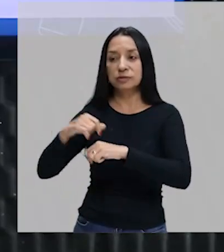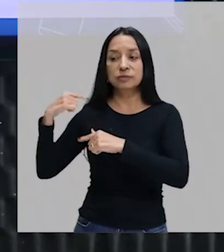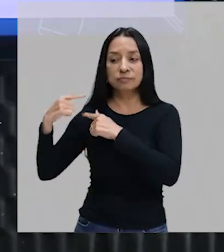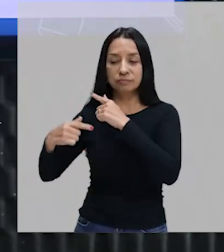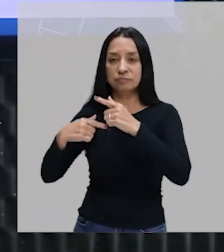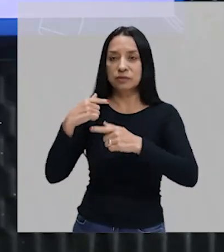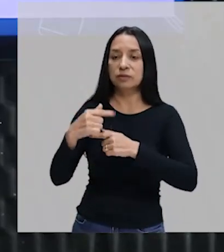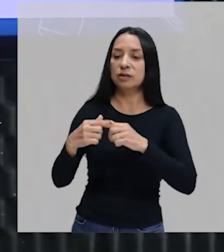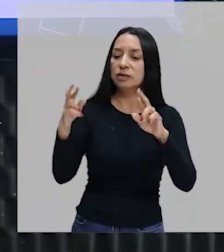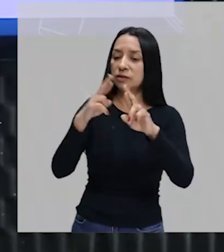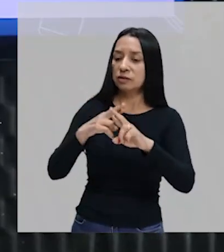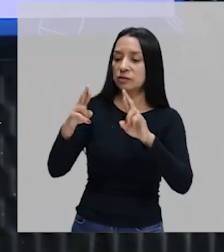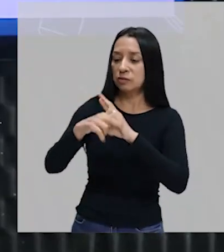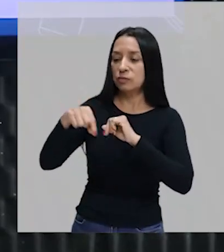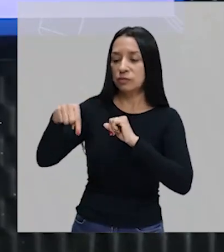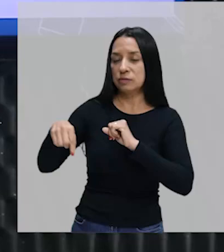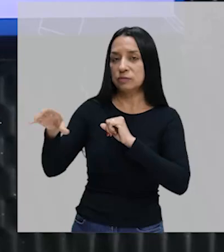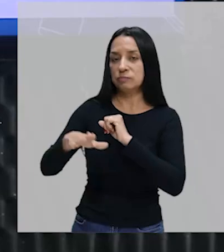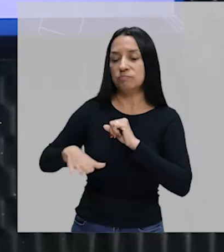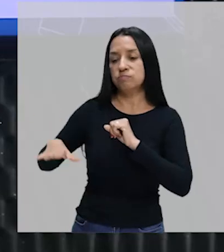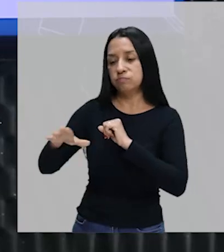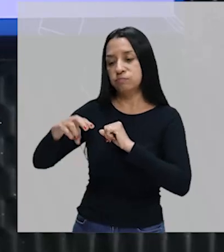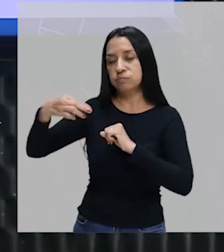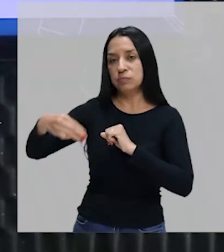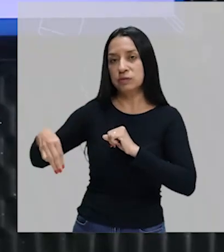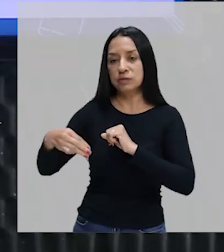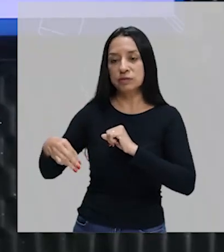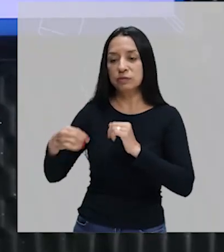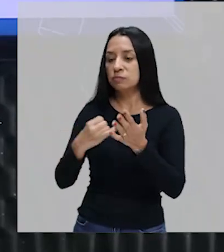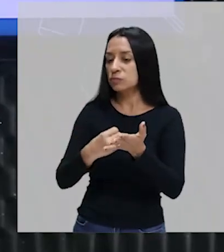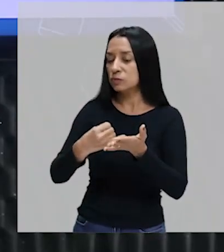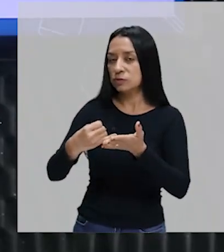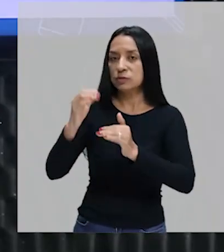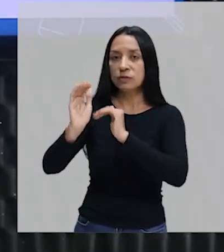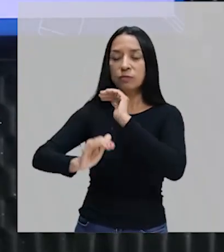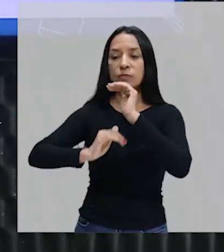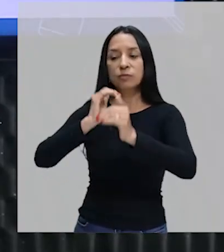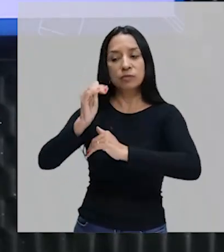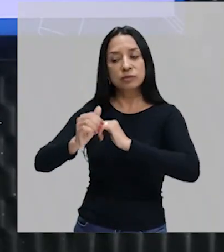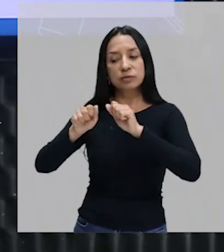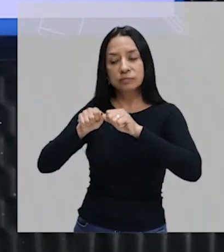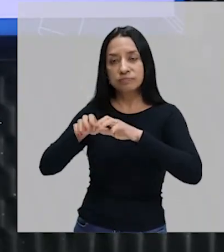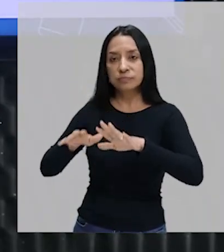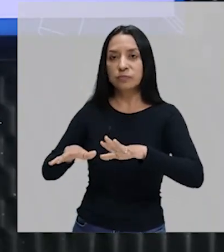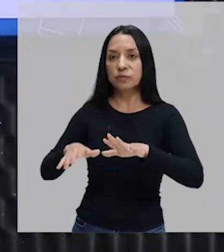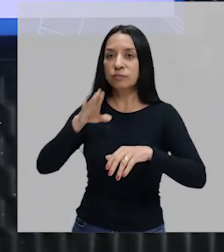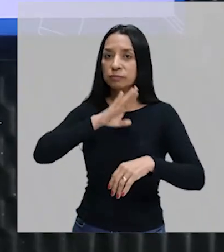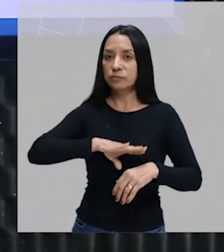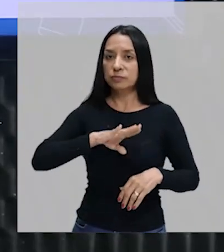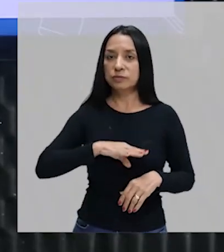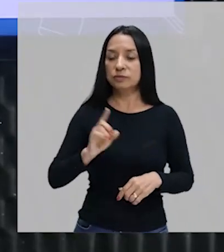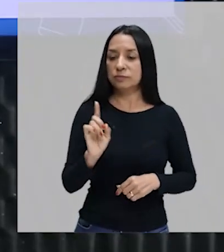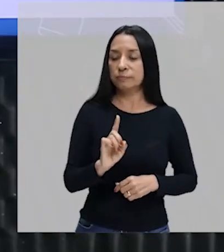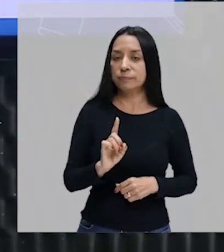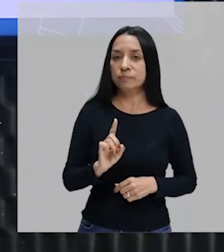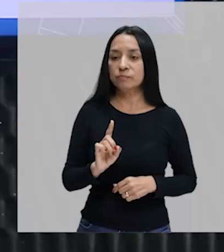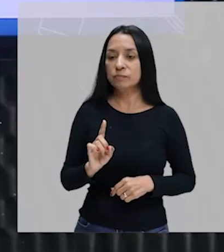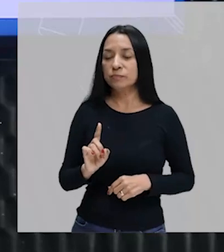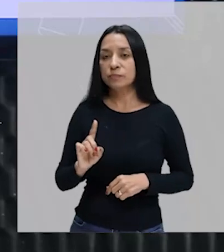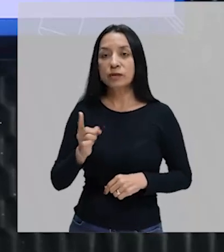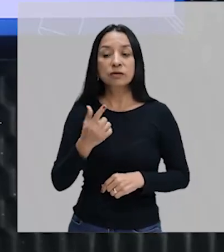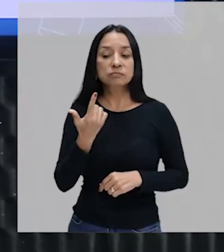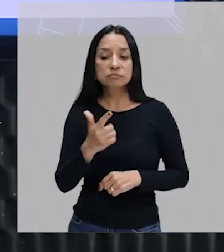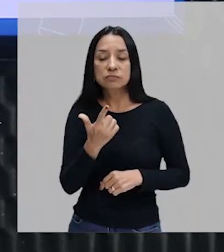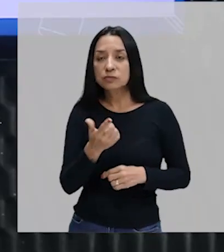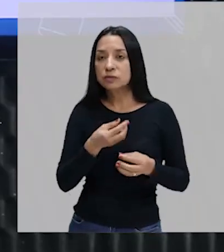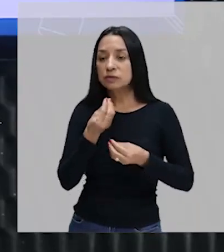em relação à capitania do Maranhão, ele não iniciou o processo de povoamento português. Não teremos